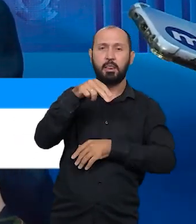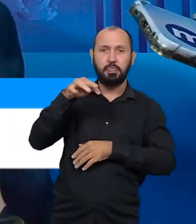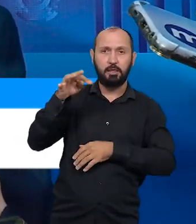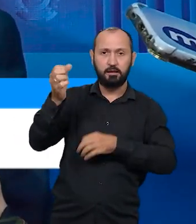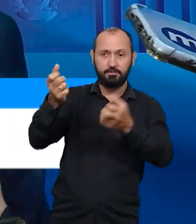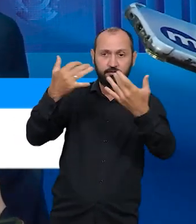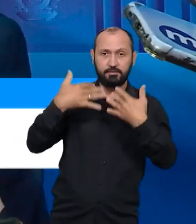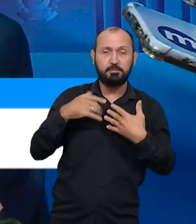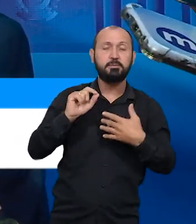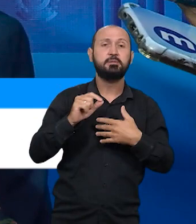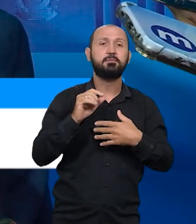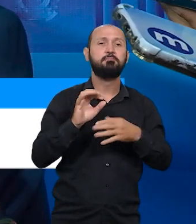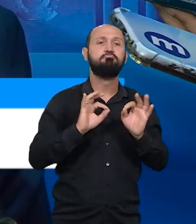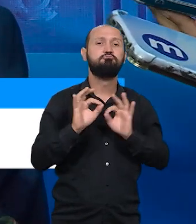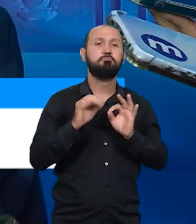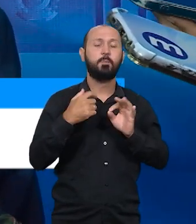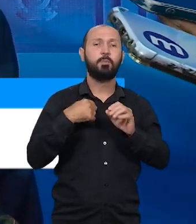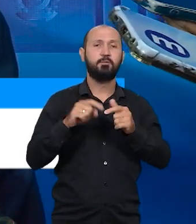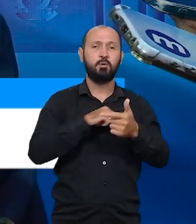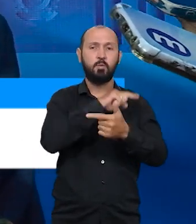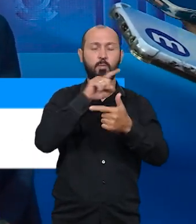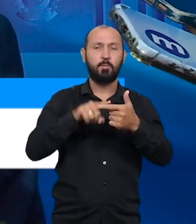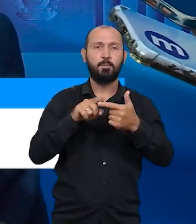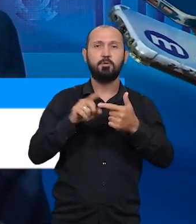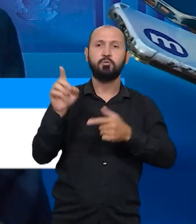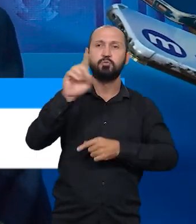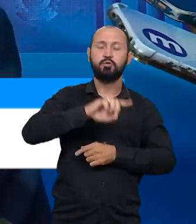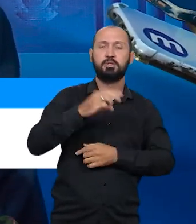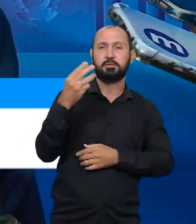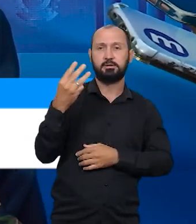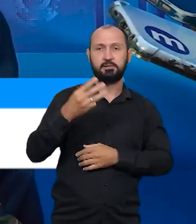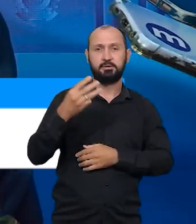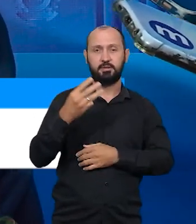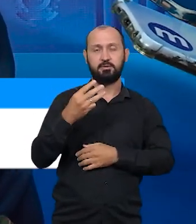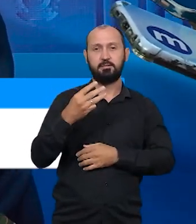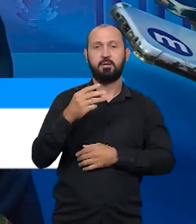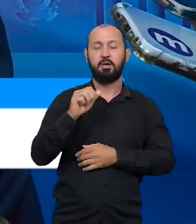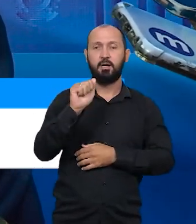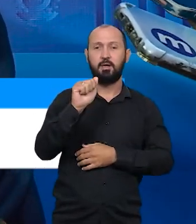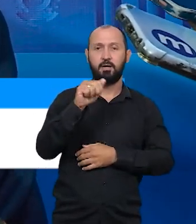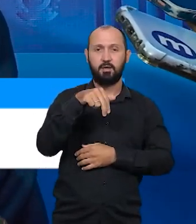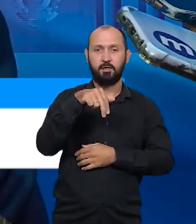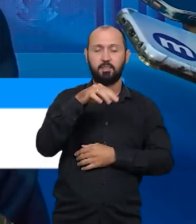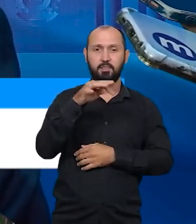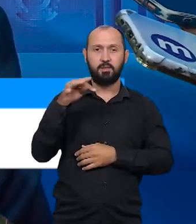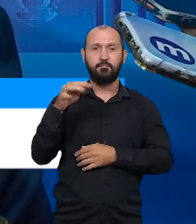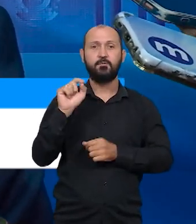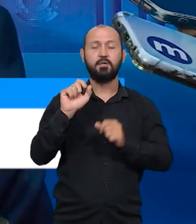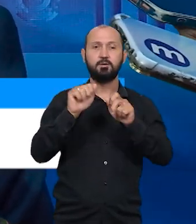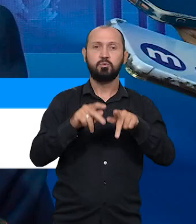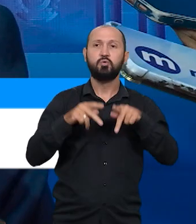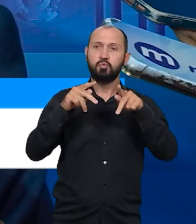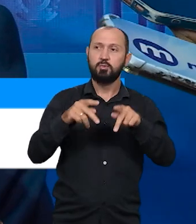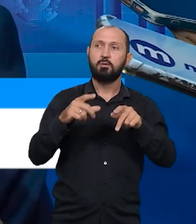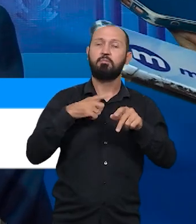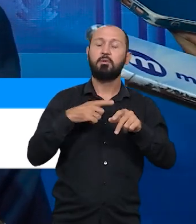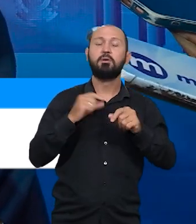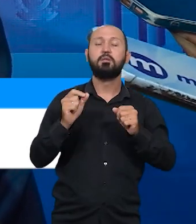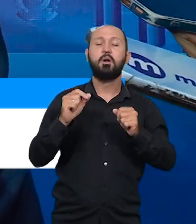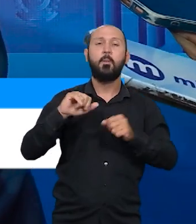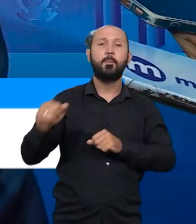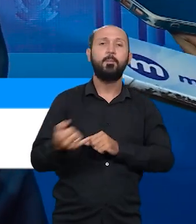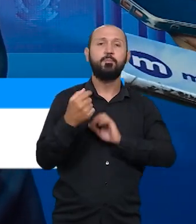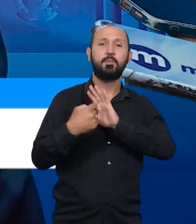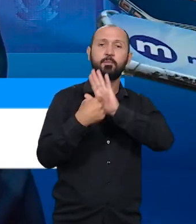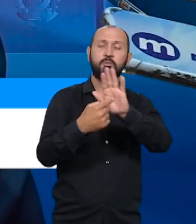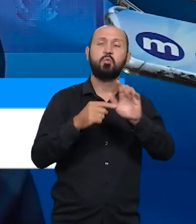apresentar porque haverá também uma uma segunda oportunidade no dia 3 é onde a ntt Faz de novo essa audiência a gente tem